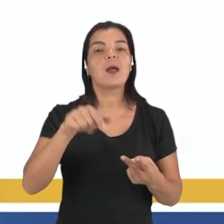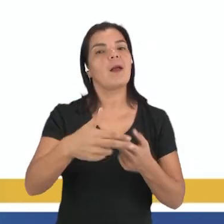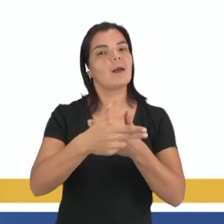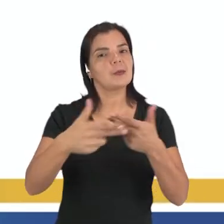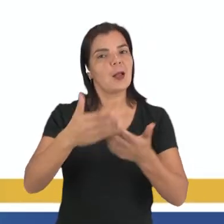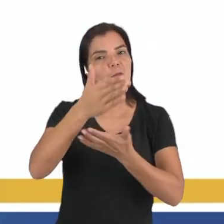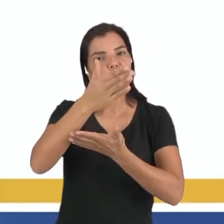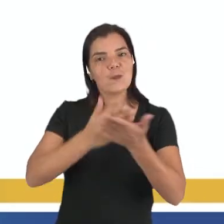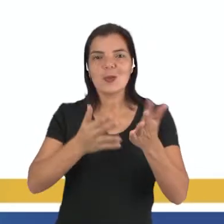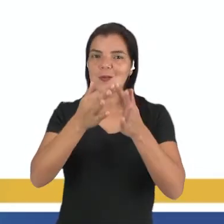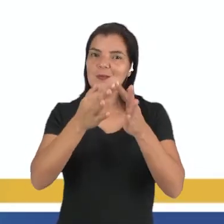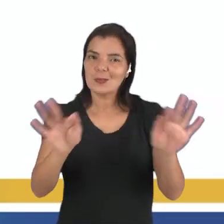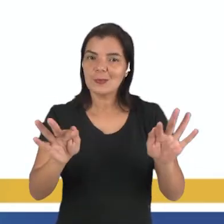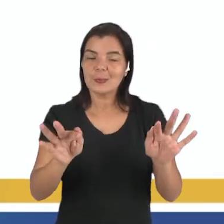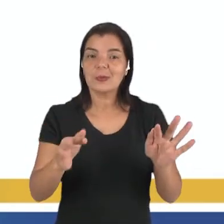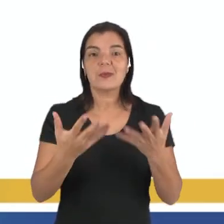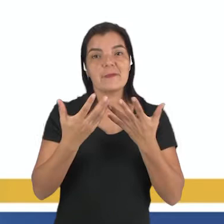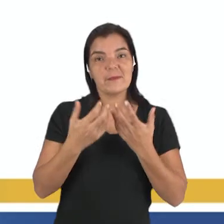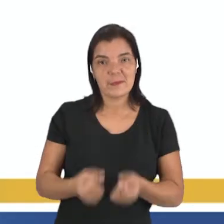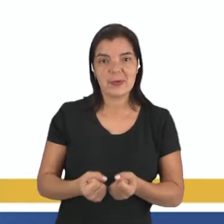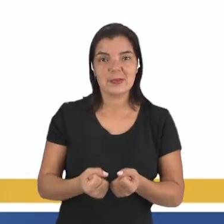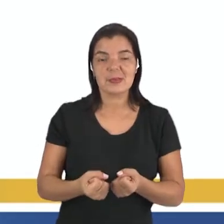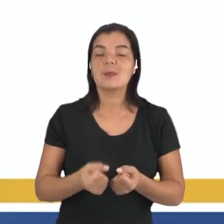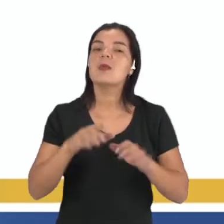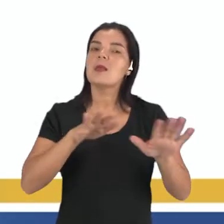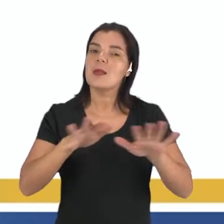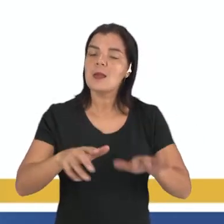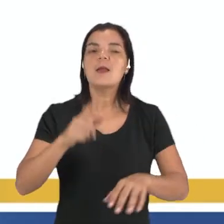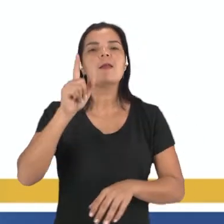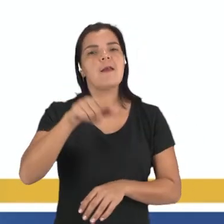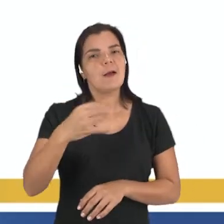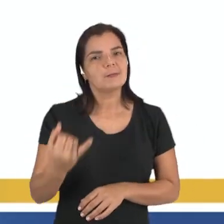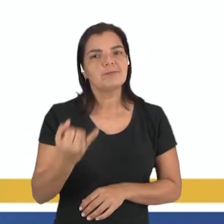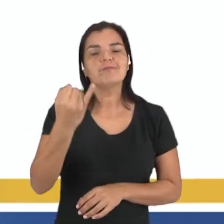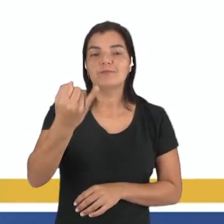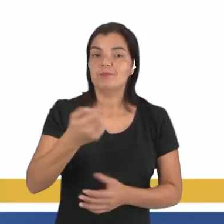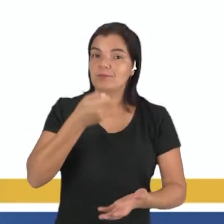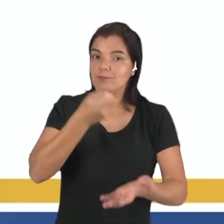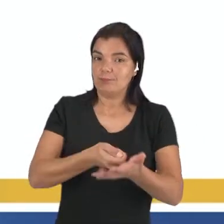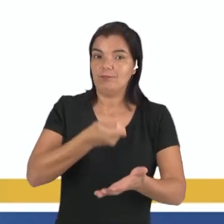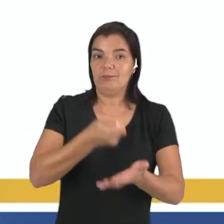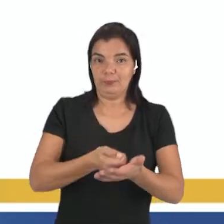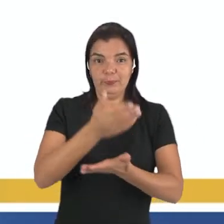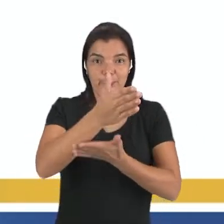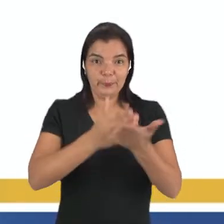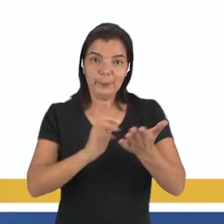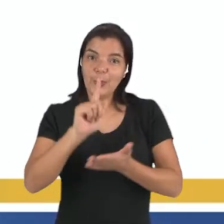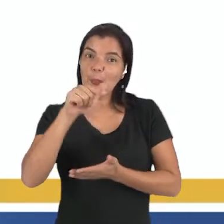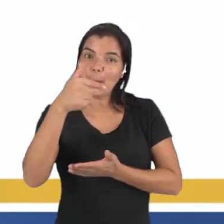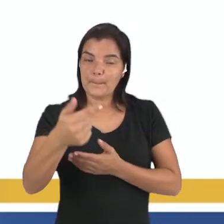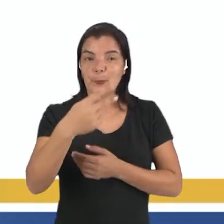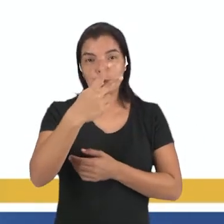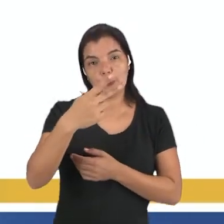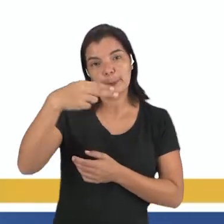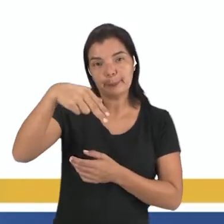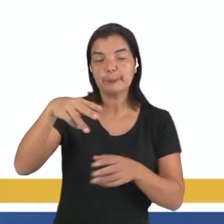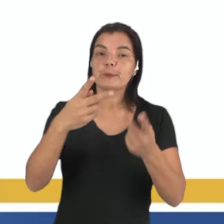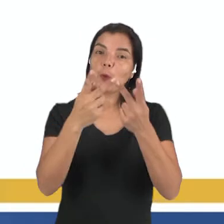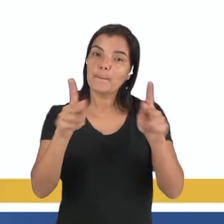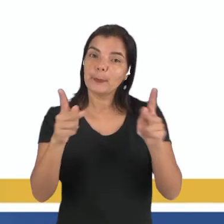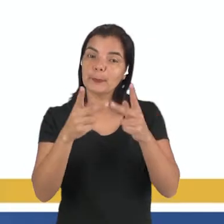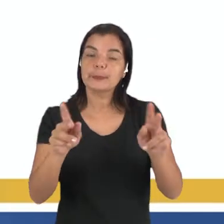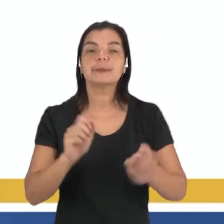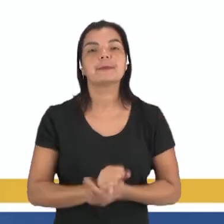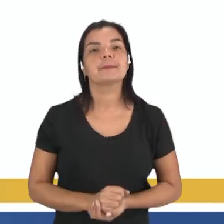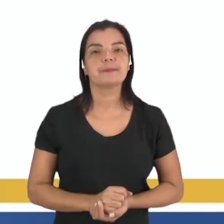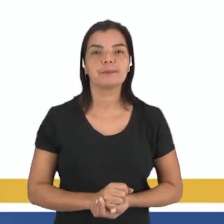objeto dessa oração, aquele que vai receber. E é importante que ele aparece obrigatoriamente depois de uma preposição. Olhem os